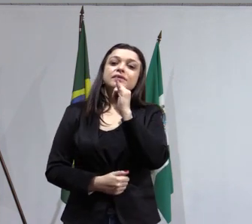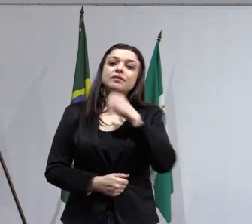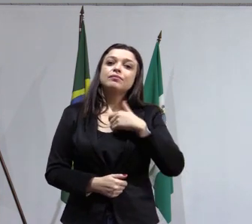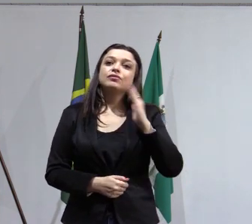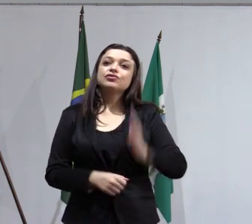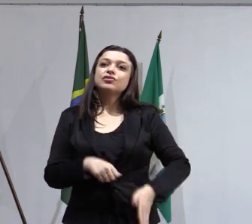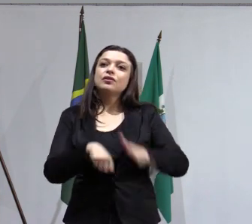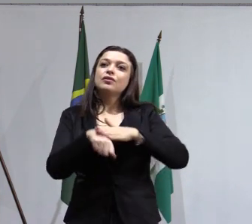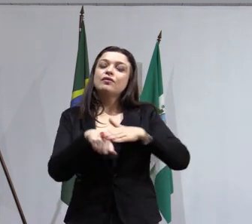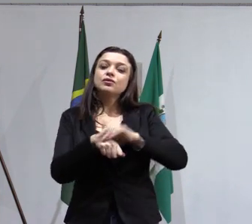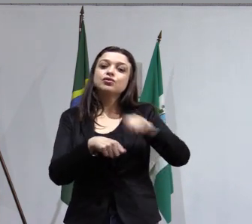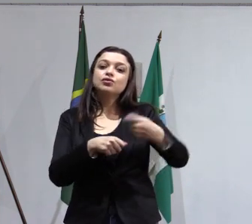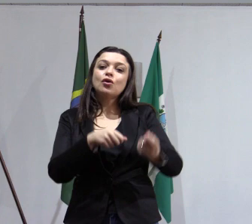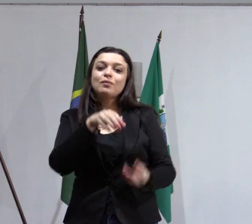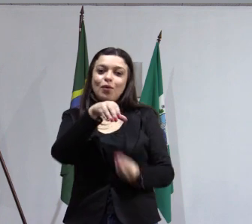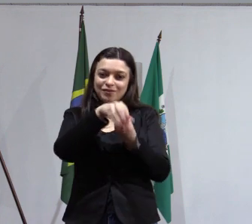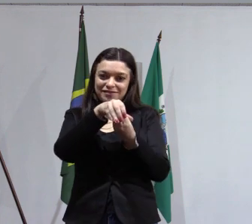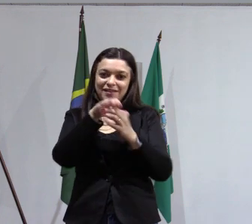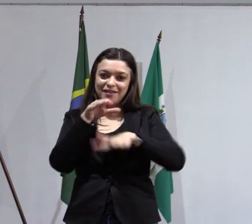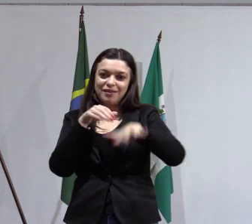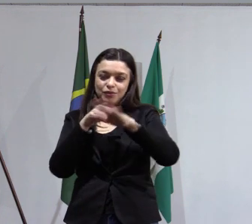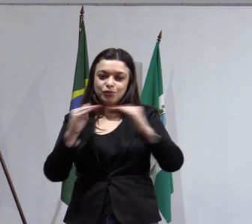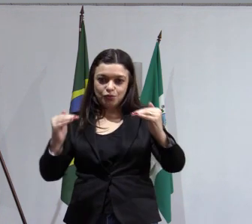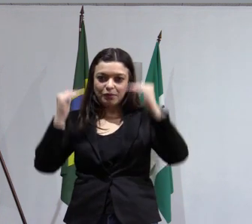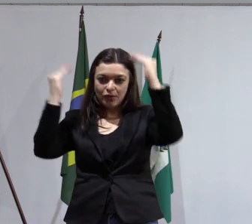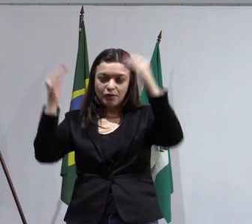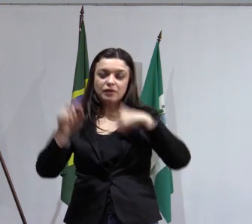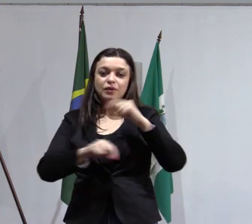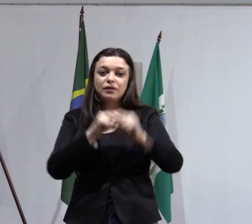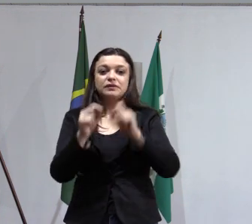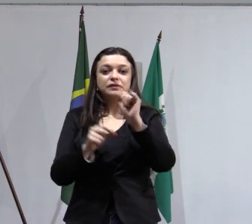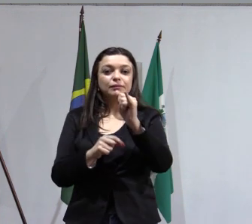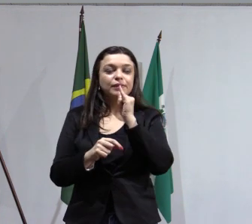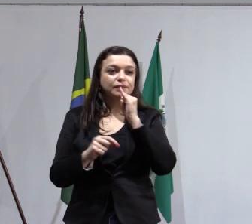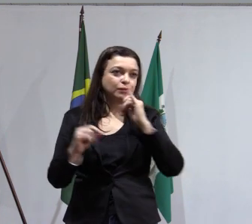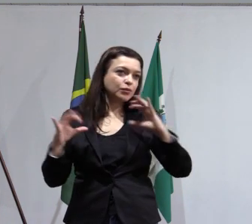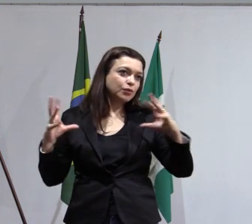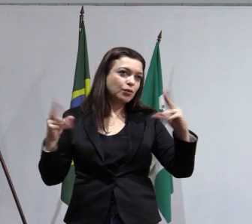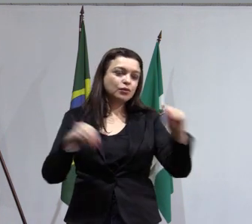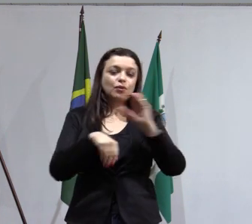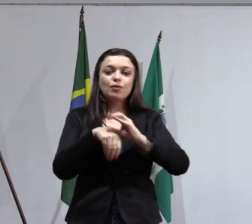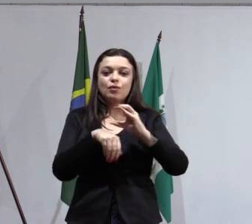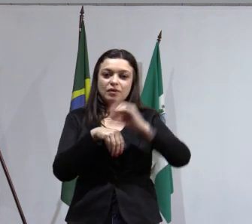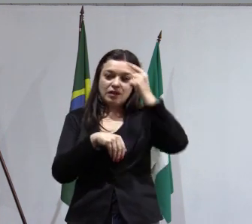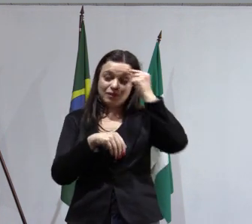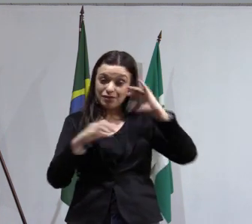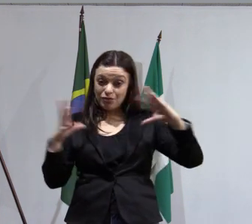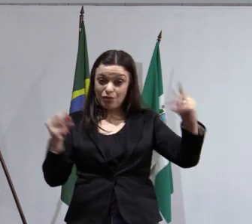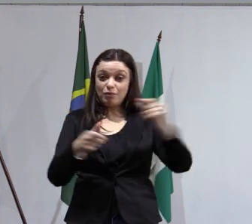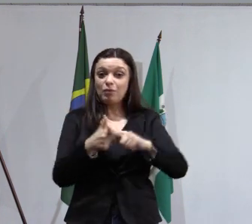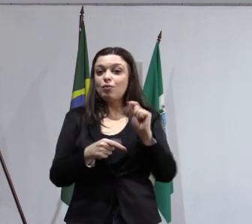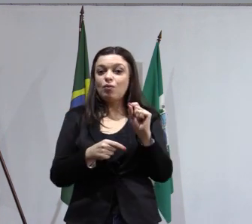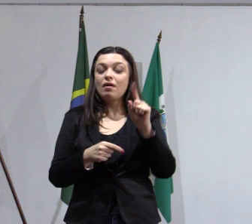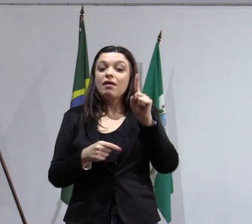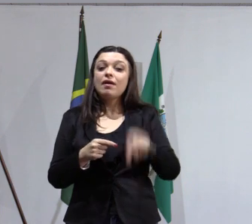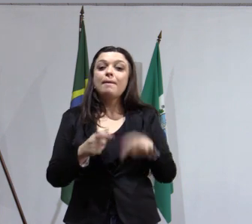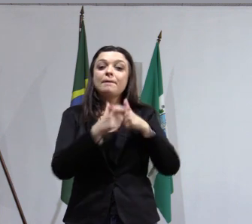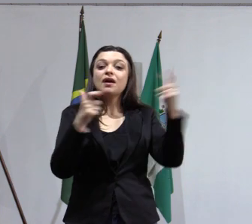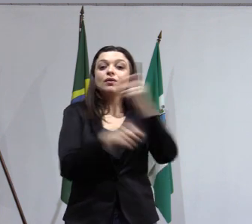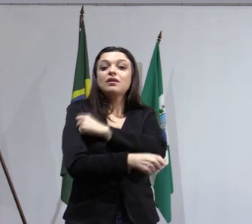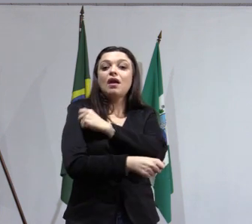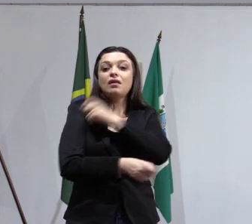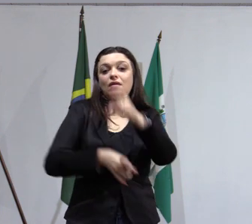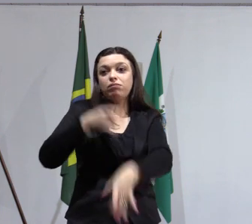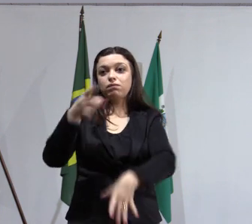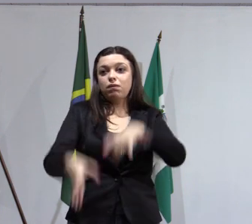nos conselhos superiores. Um problema que toca a todos nós, que é uma fragilidade dos cursos de graduação, é a evasão, é